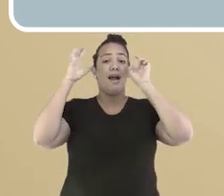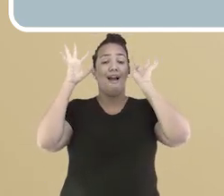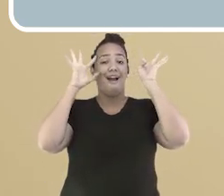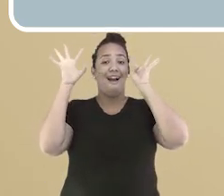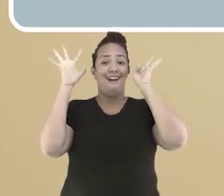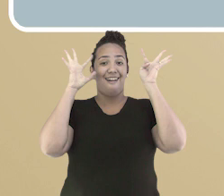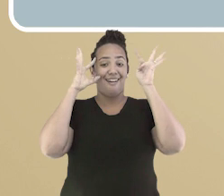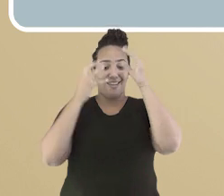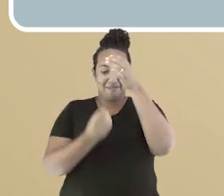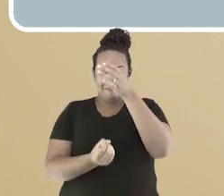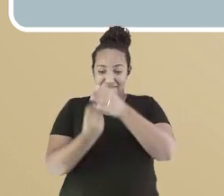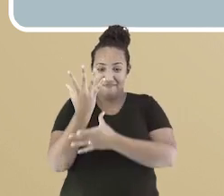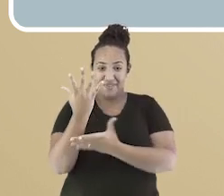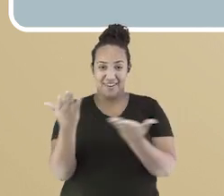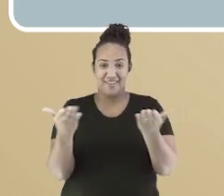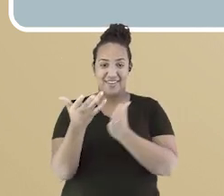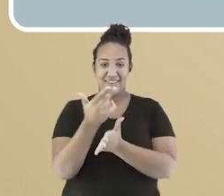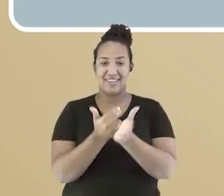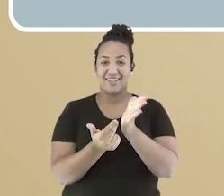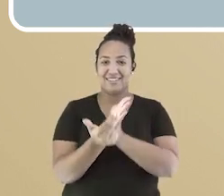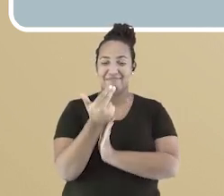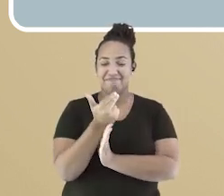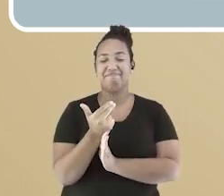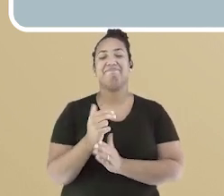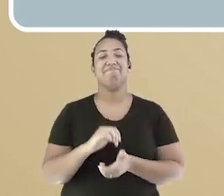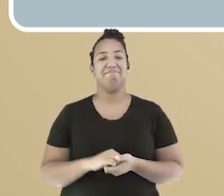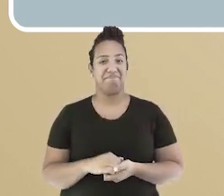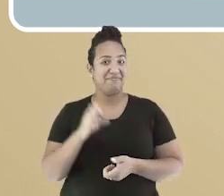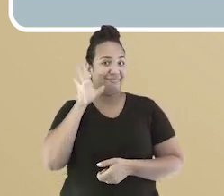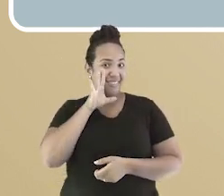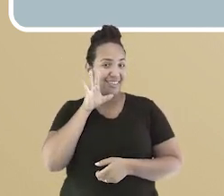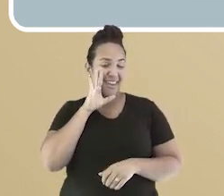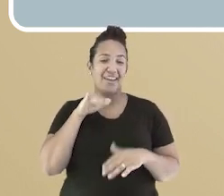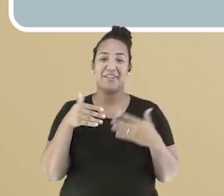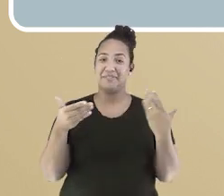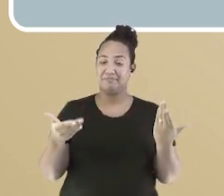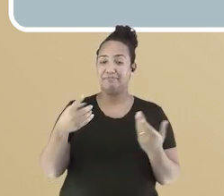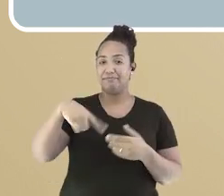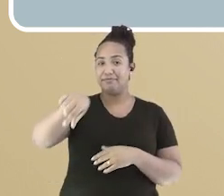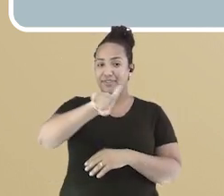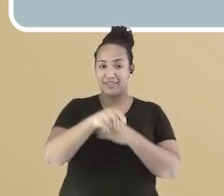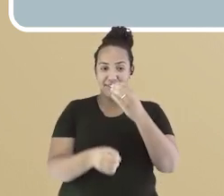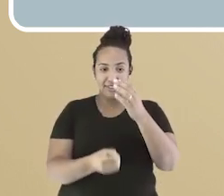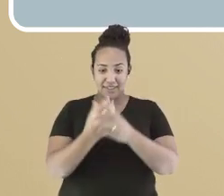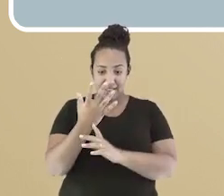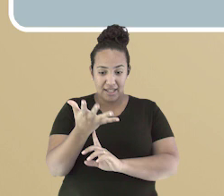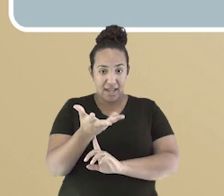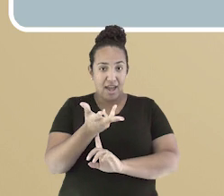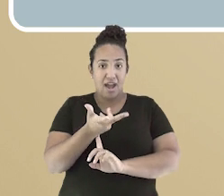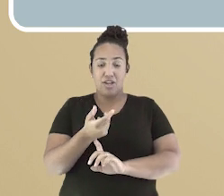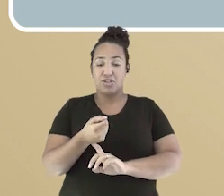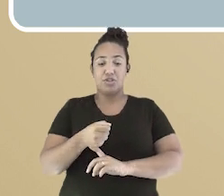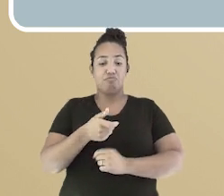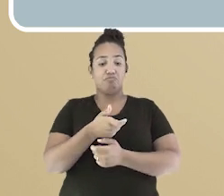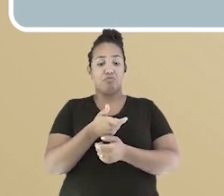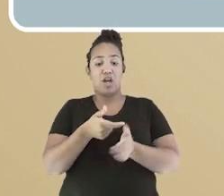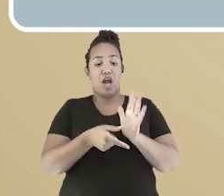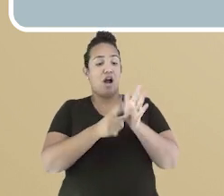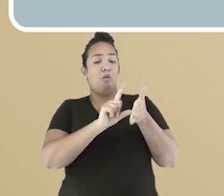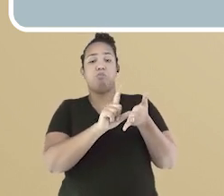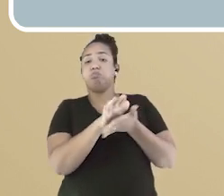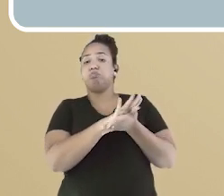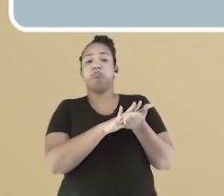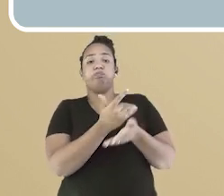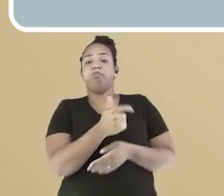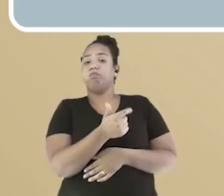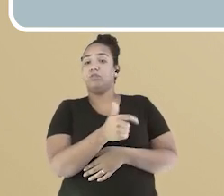imaginação. Olha que bacana! Quando você faz arte, você está criando algo que não existe ainda. Isso serve